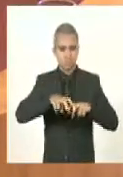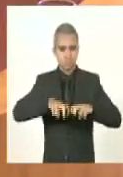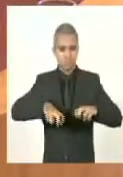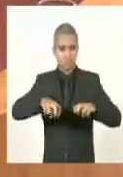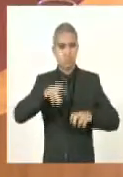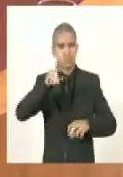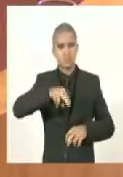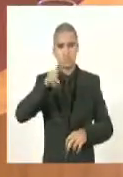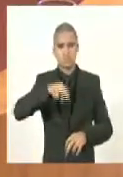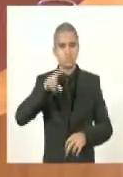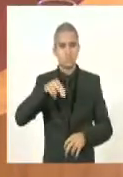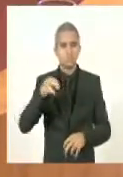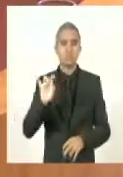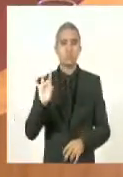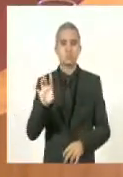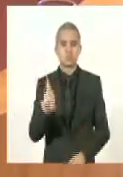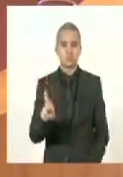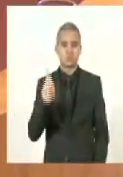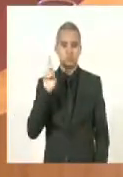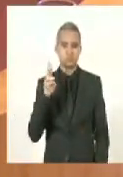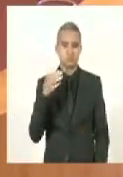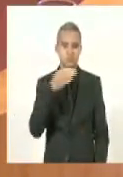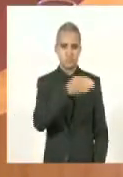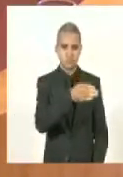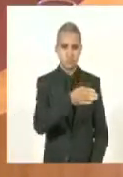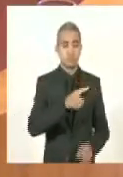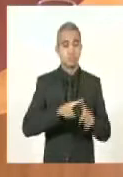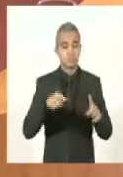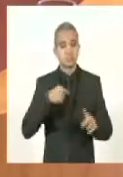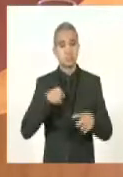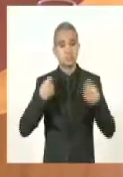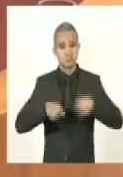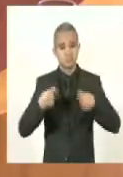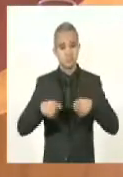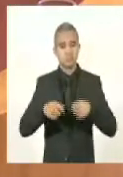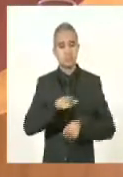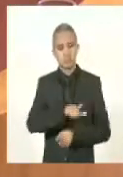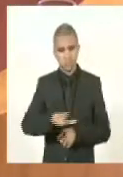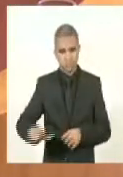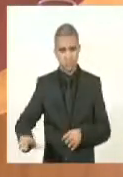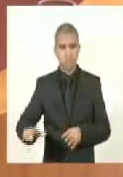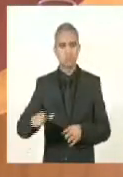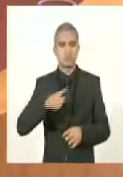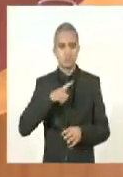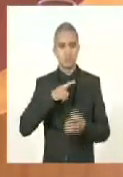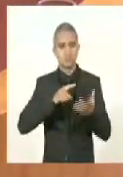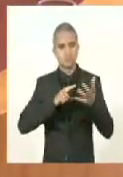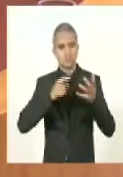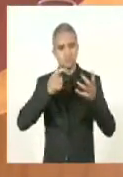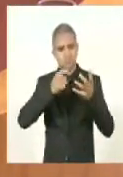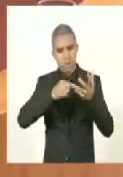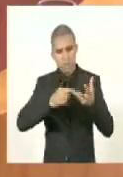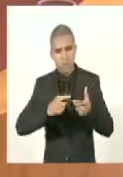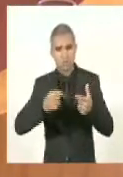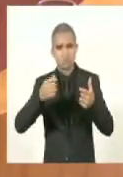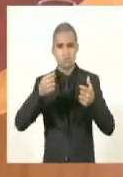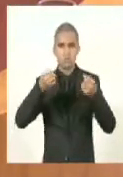Mandou representante. Mas eu preciso continuar porque eu ainda tenho muito o que falar aqui. Muito obrigado pela sua participação. Muito bem.